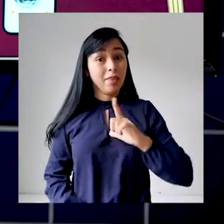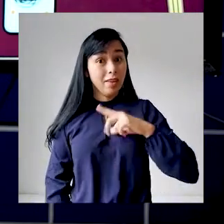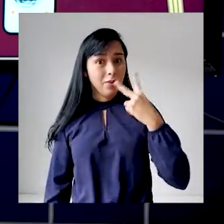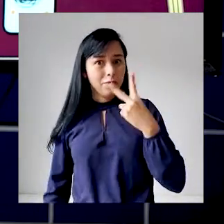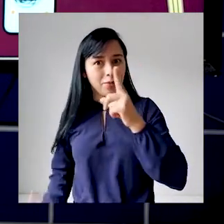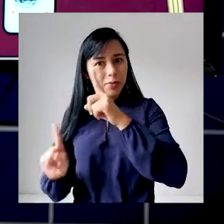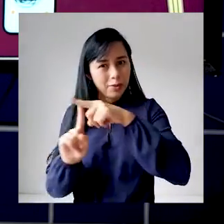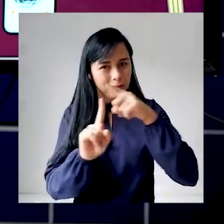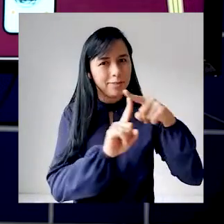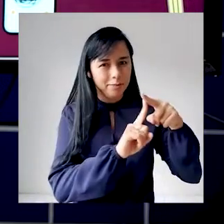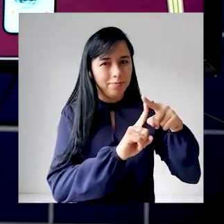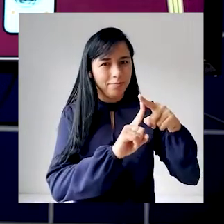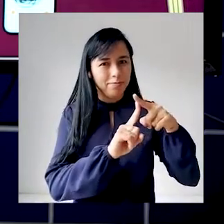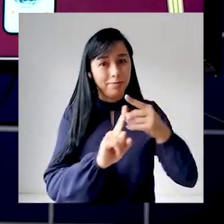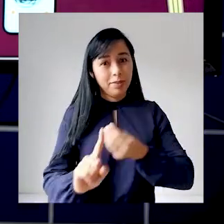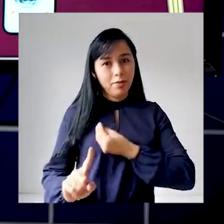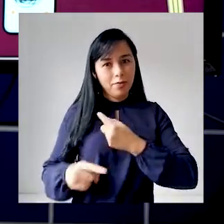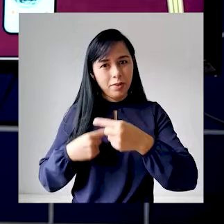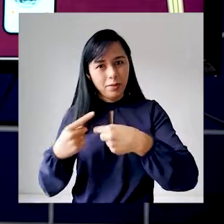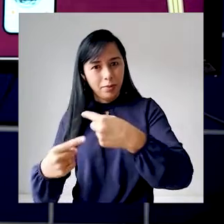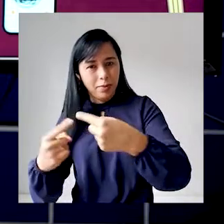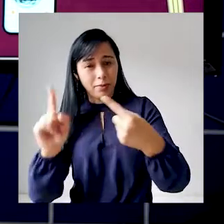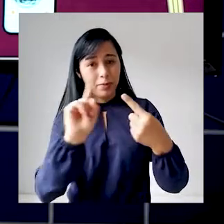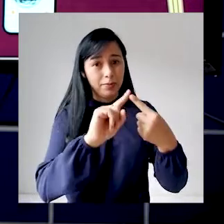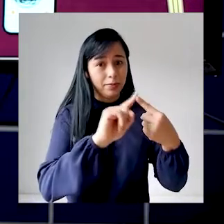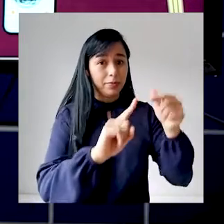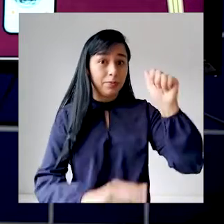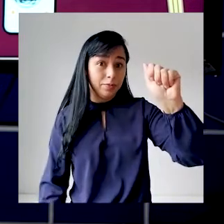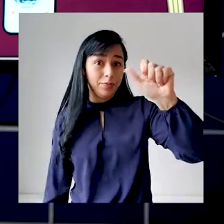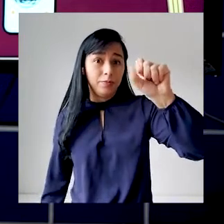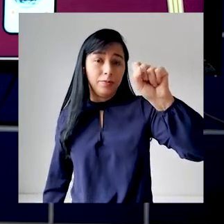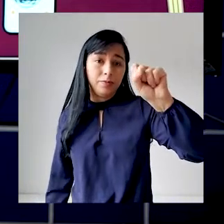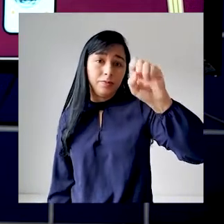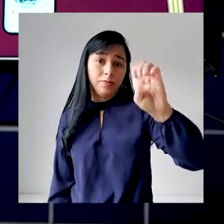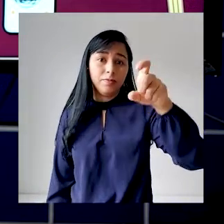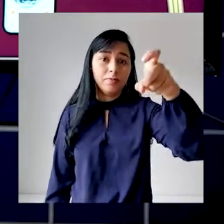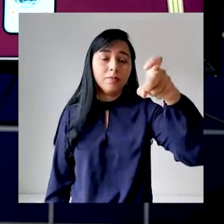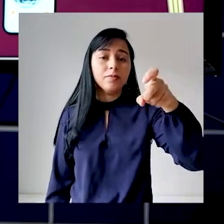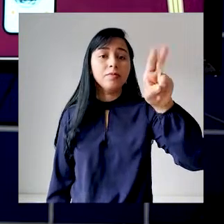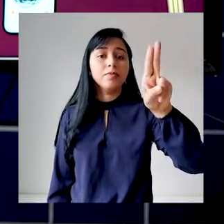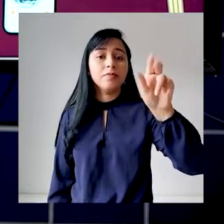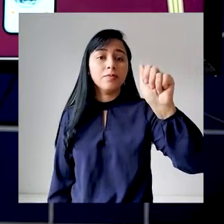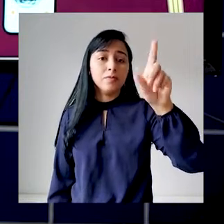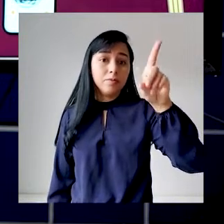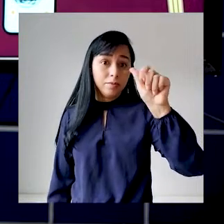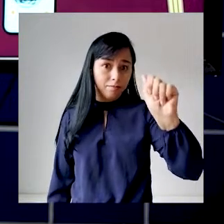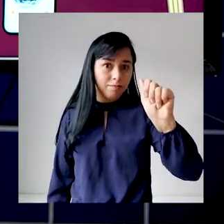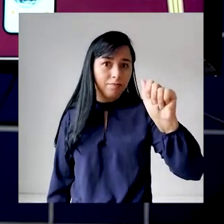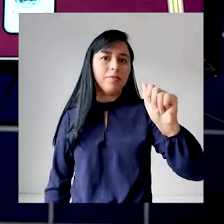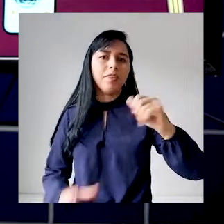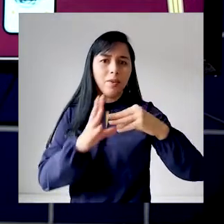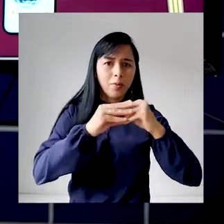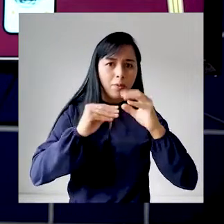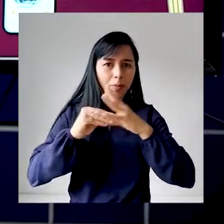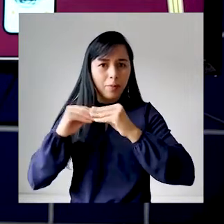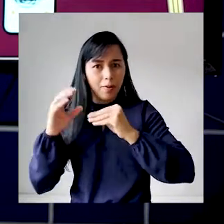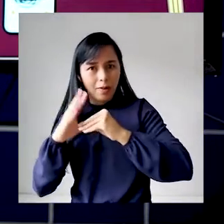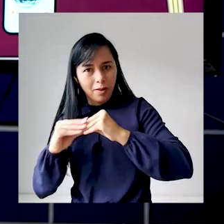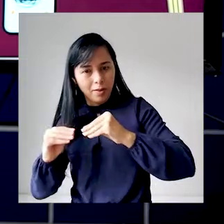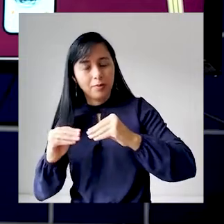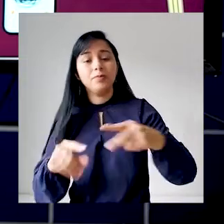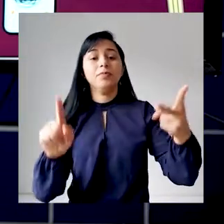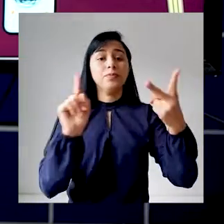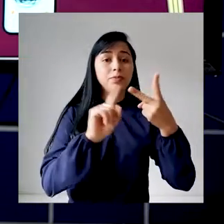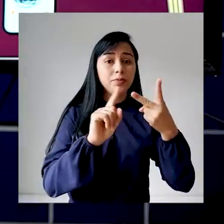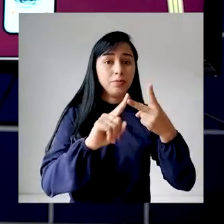Nós temos dois tipos básicos de reprodução: a reprodução assexuada e a reprodução